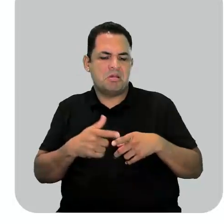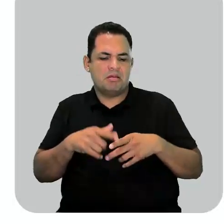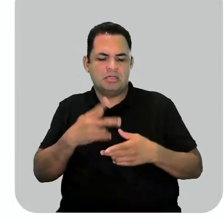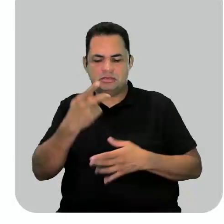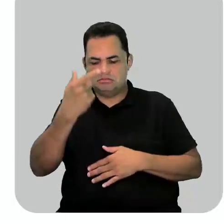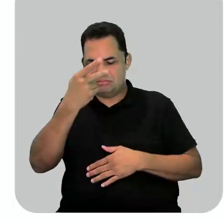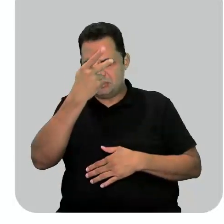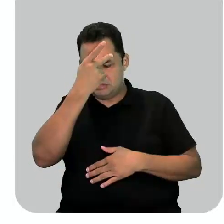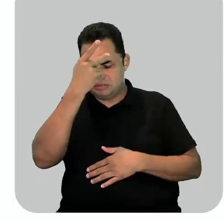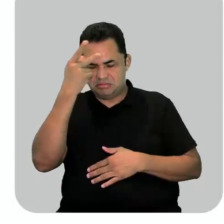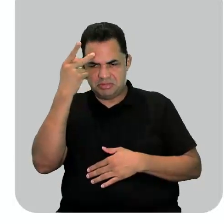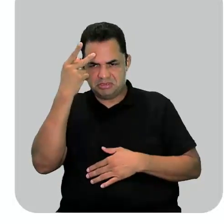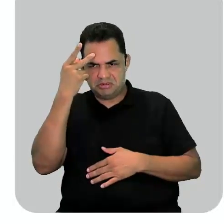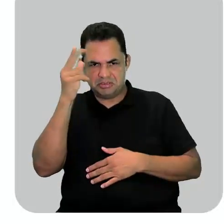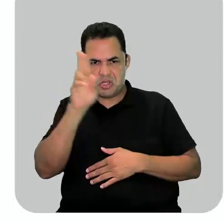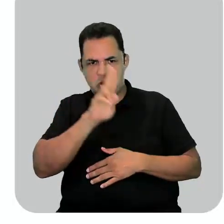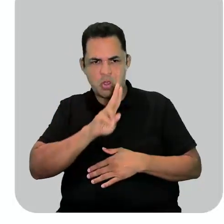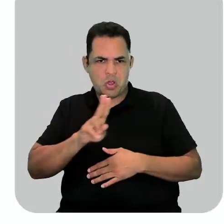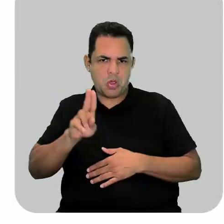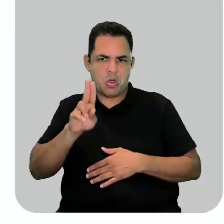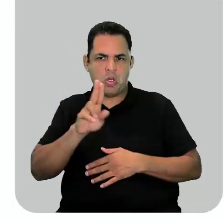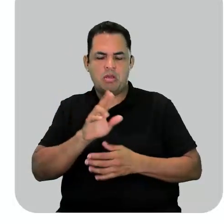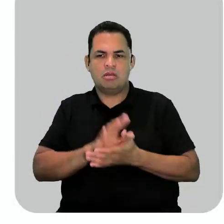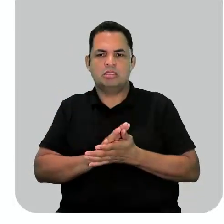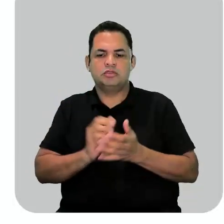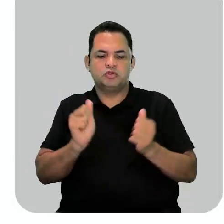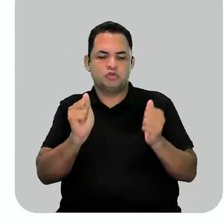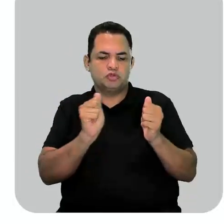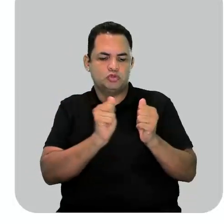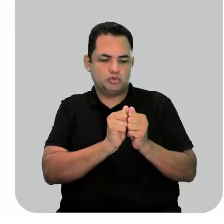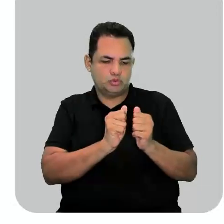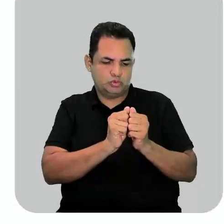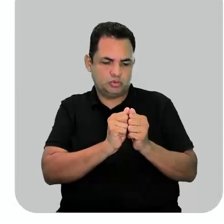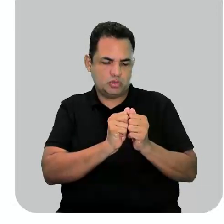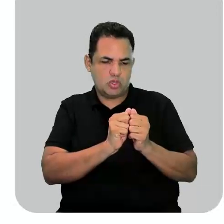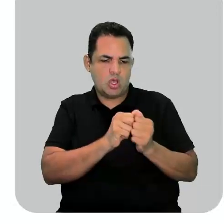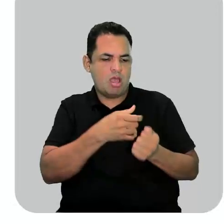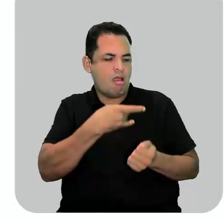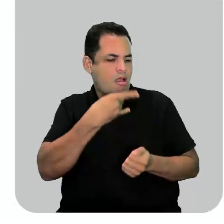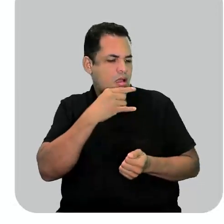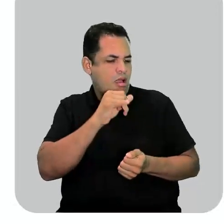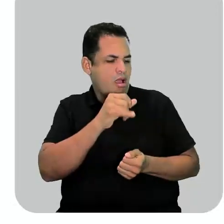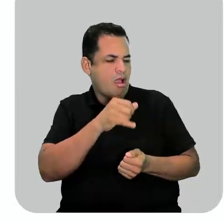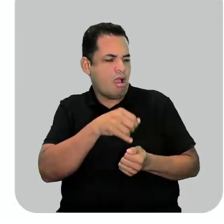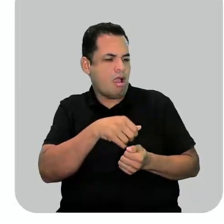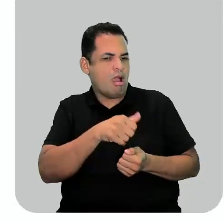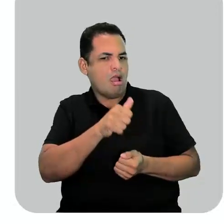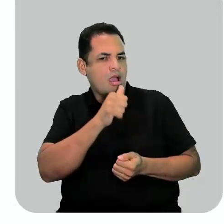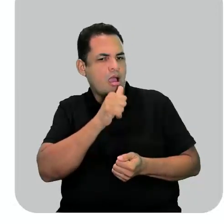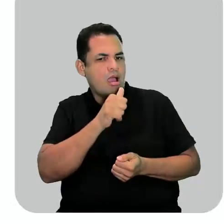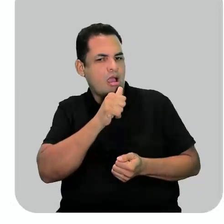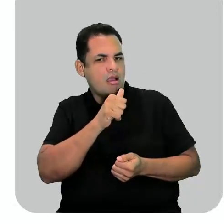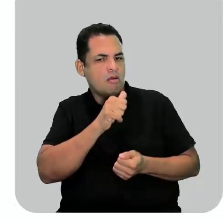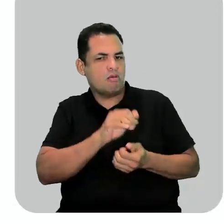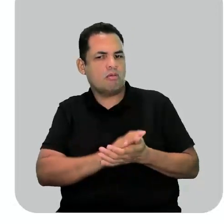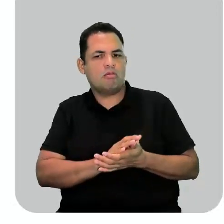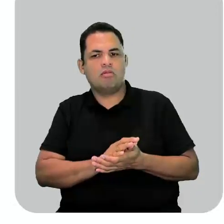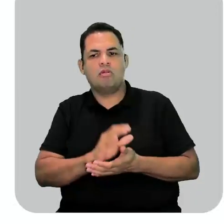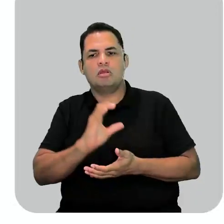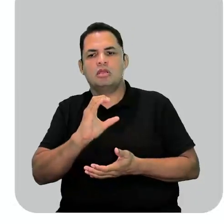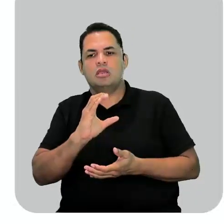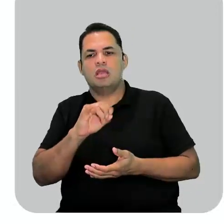Por exemplo, a associação de álcool e êxtase, que é a estrutura baixa aqui do